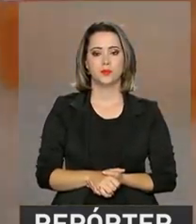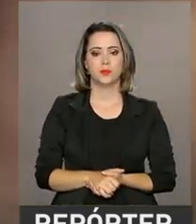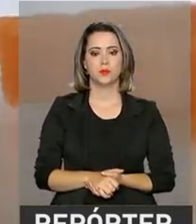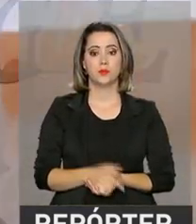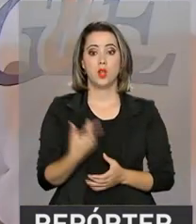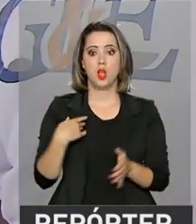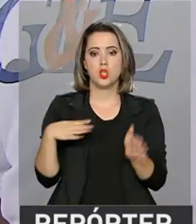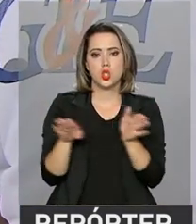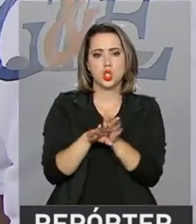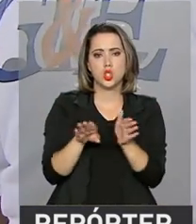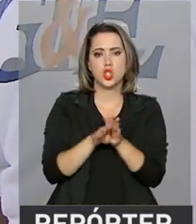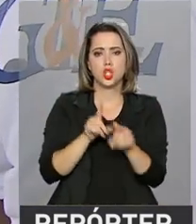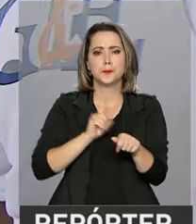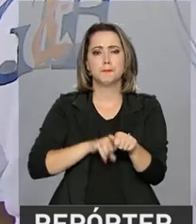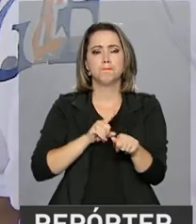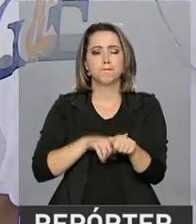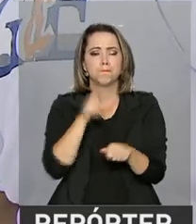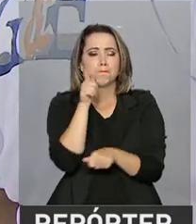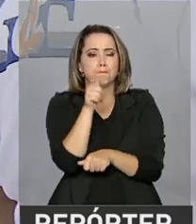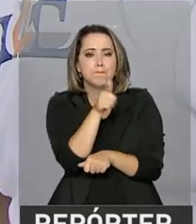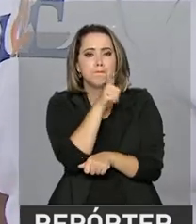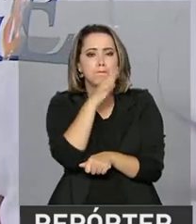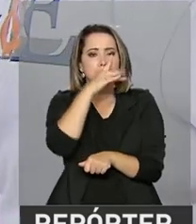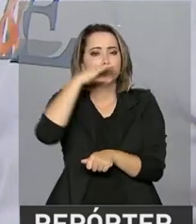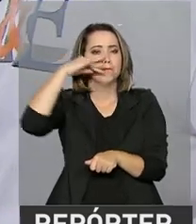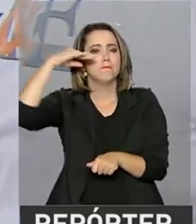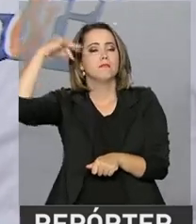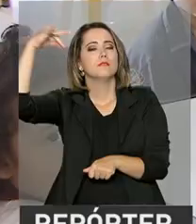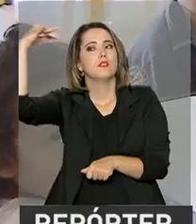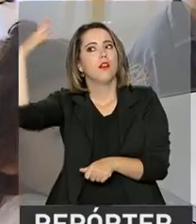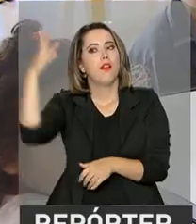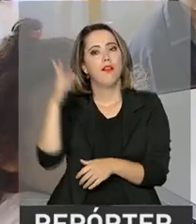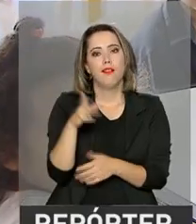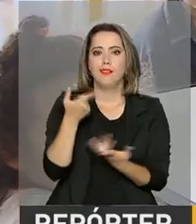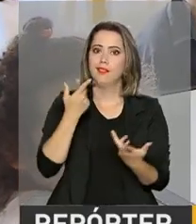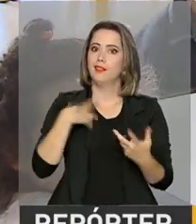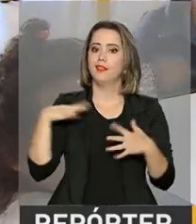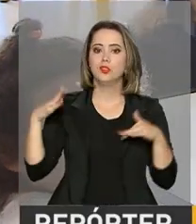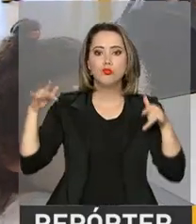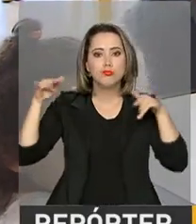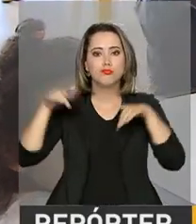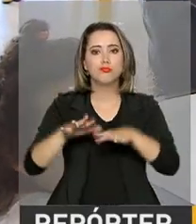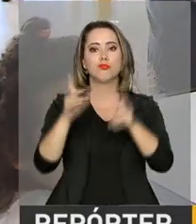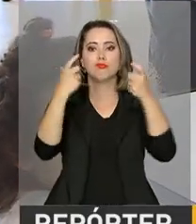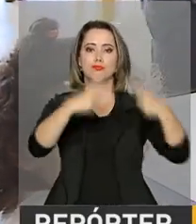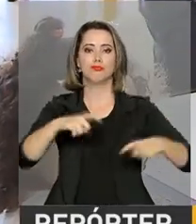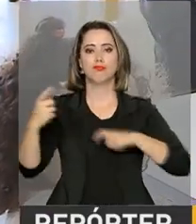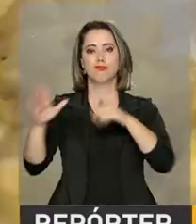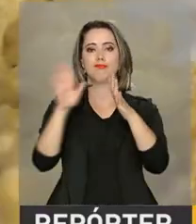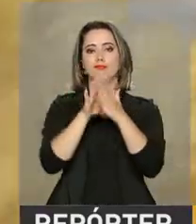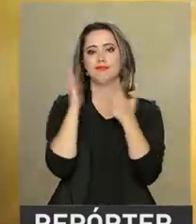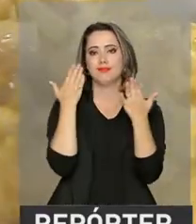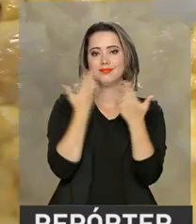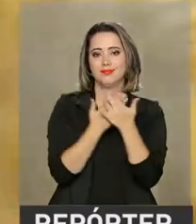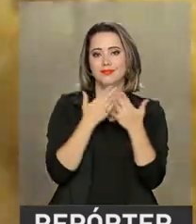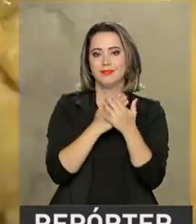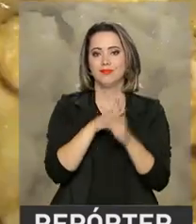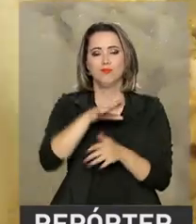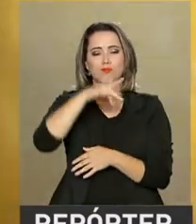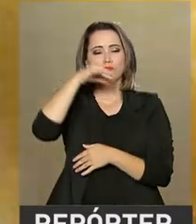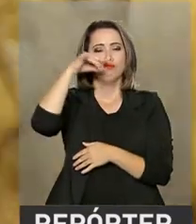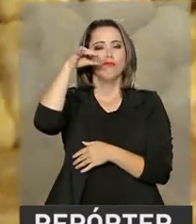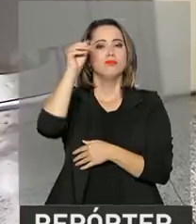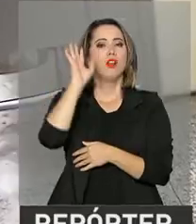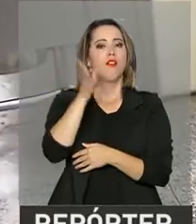Quando vai chegando a hora da merenda, o aroma que vem da cozinha toma conta do refeitório da escola. E esse cheiro